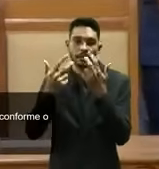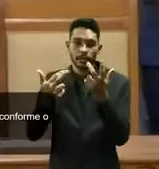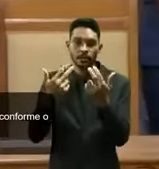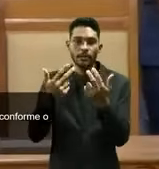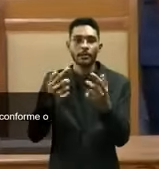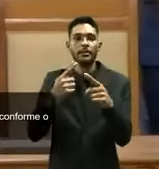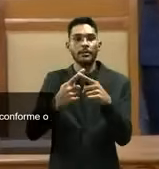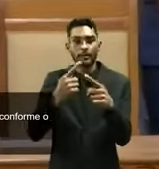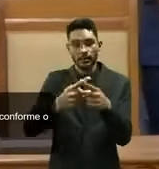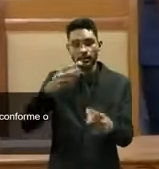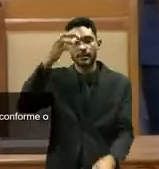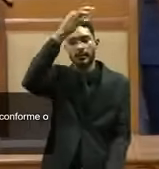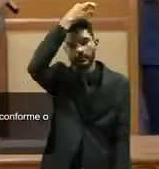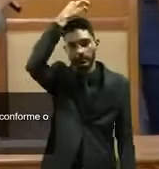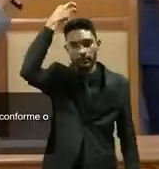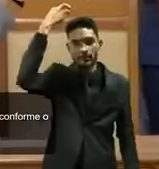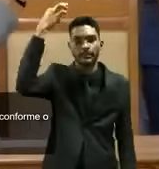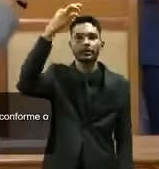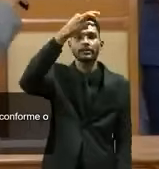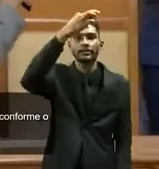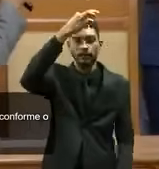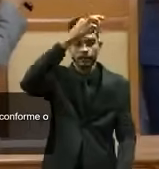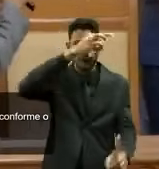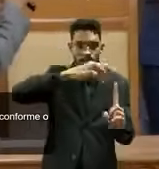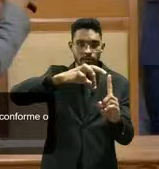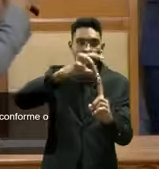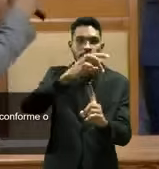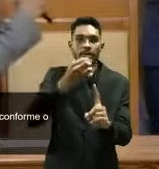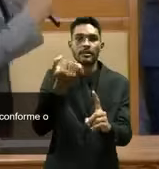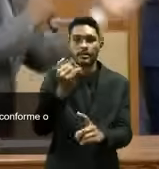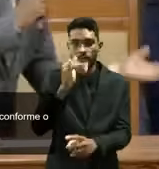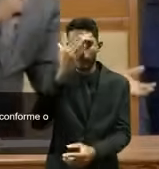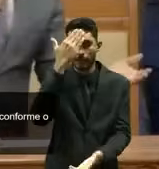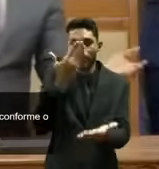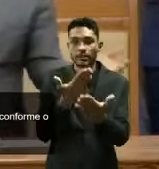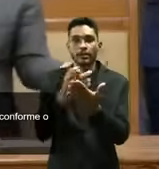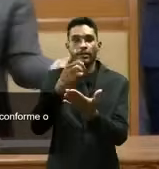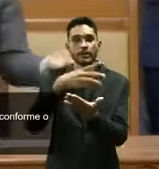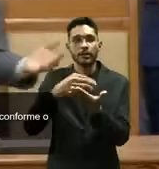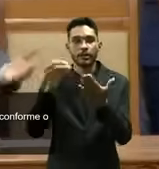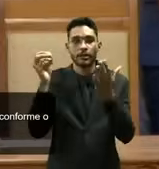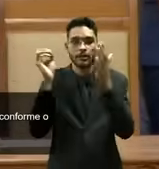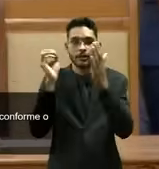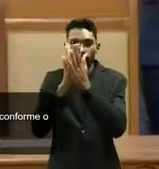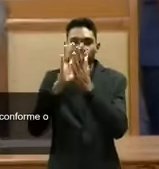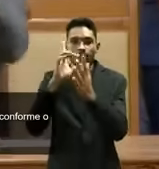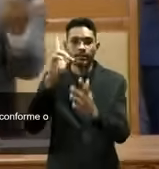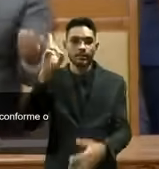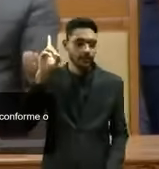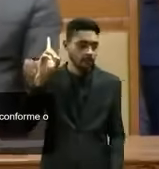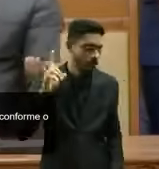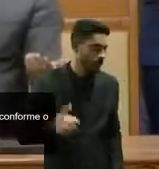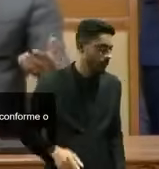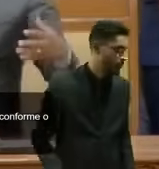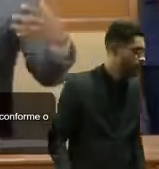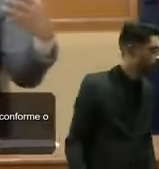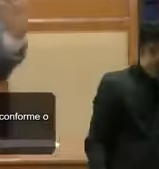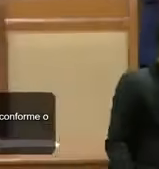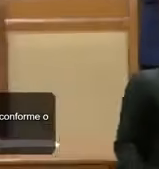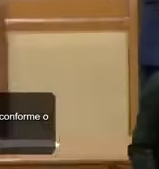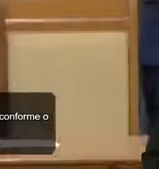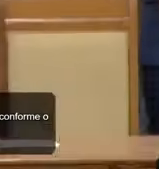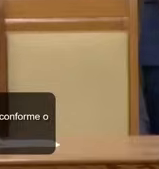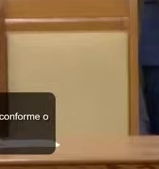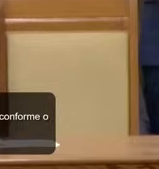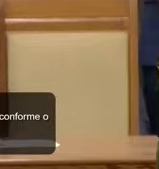santo como ele quer quem acredita assim diga glória a Deus agora prestem bem atenção aí